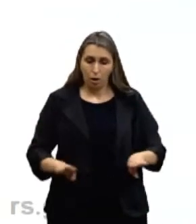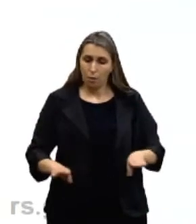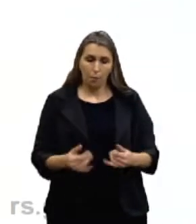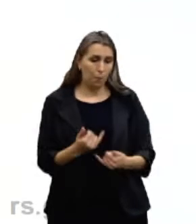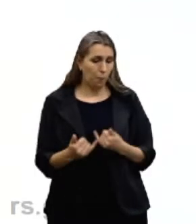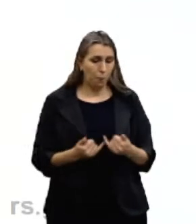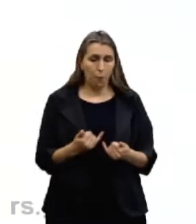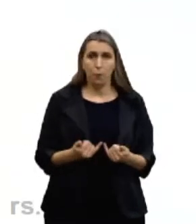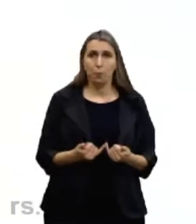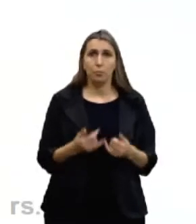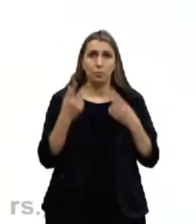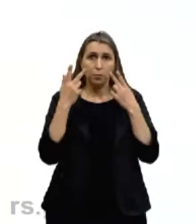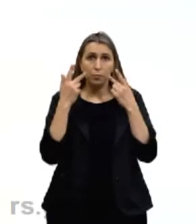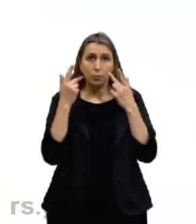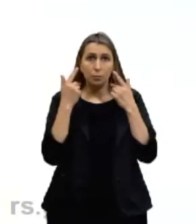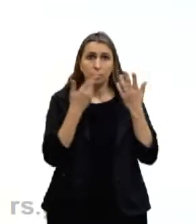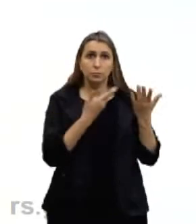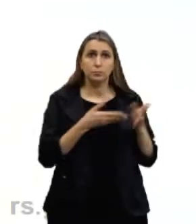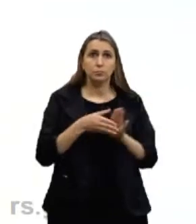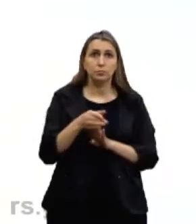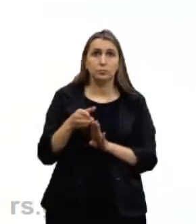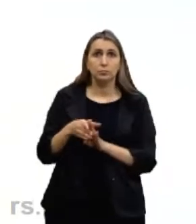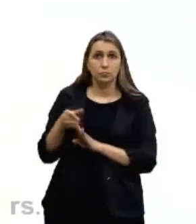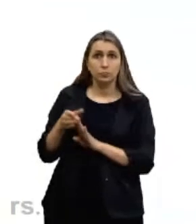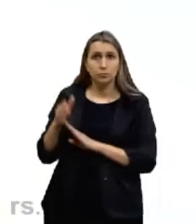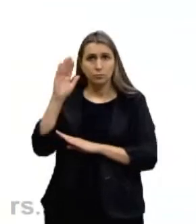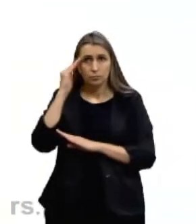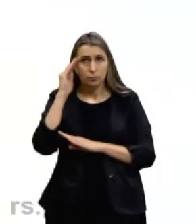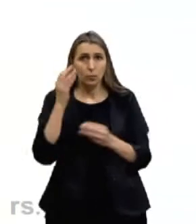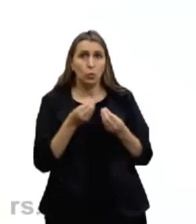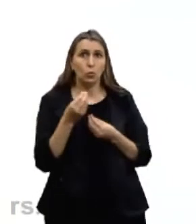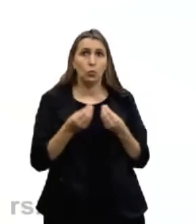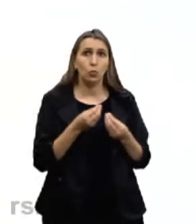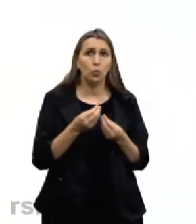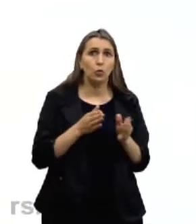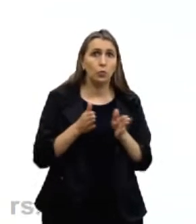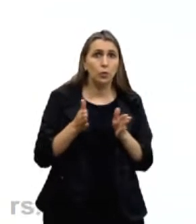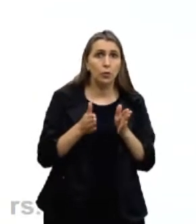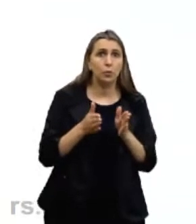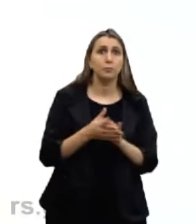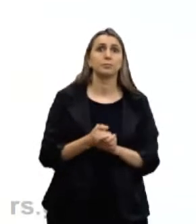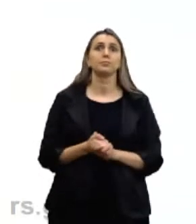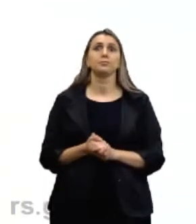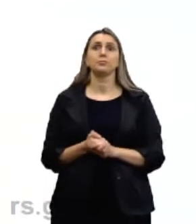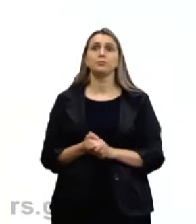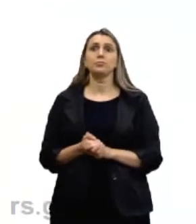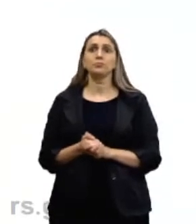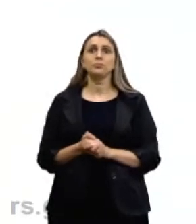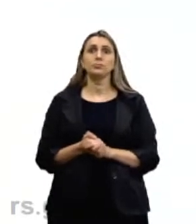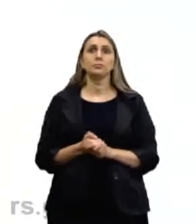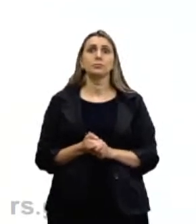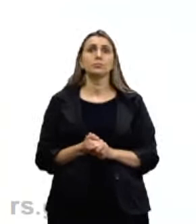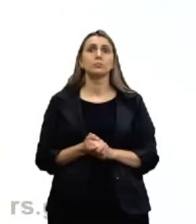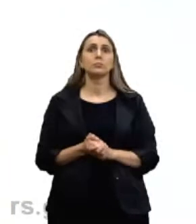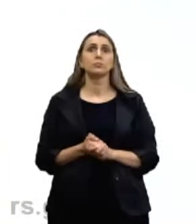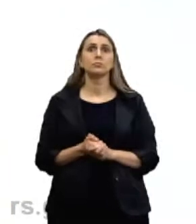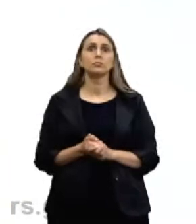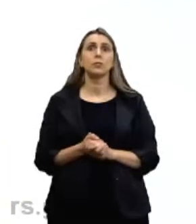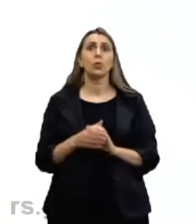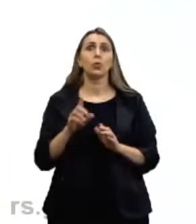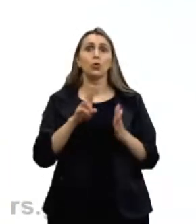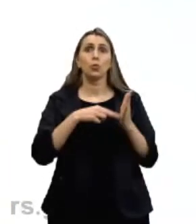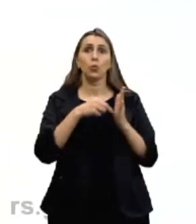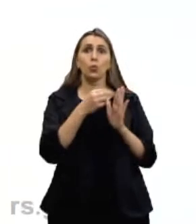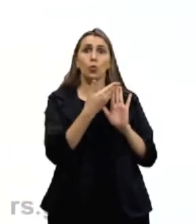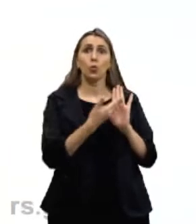crianças brincando e tal normal eu aconselho muito vocês aí para entender um pouco Essa época olhar as obras do de Breta hoje o Batista e prepara um